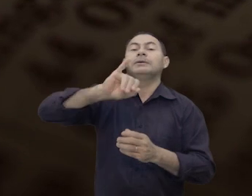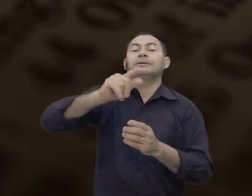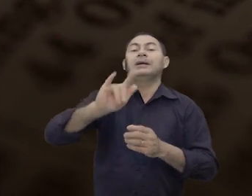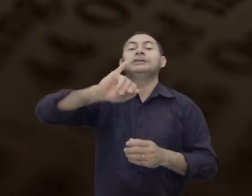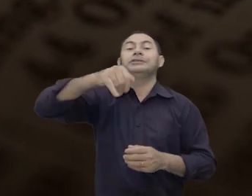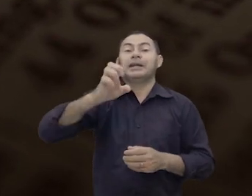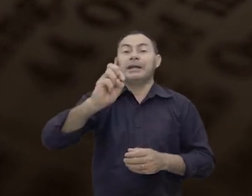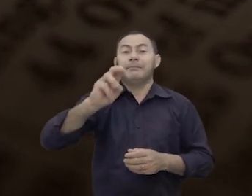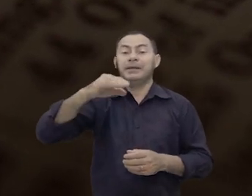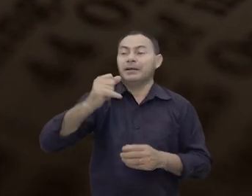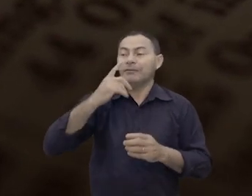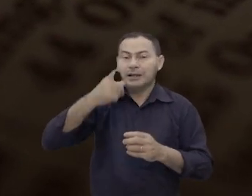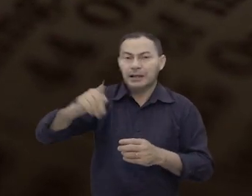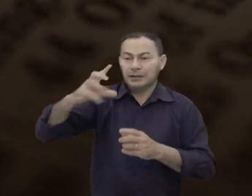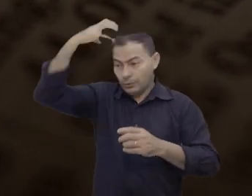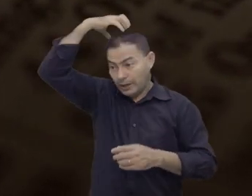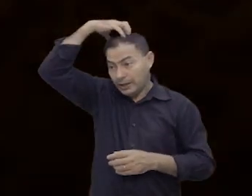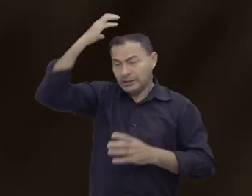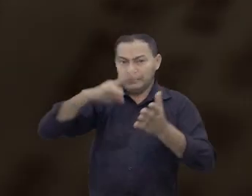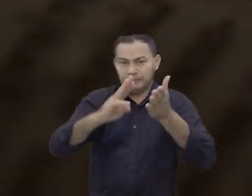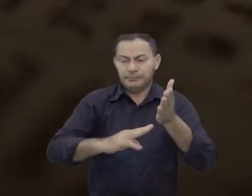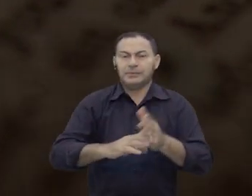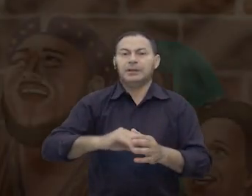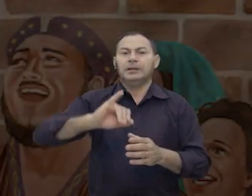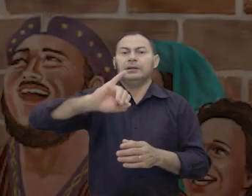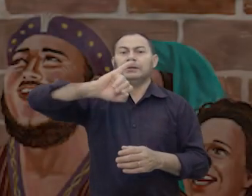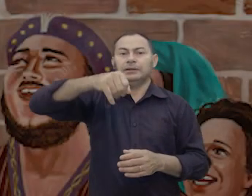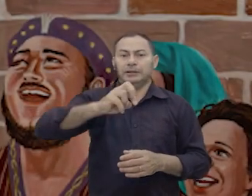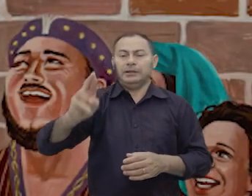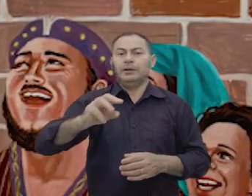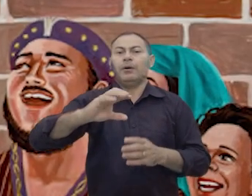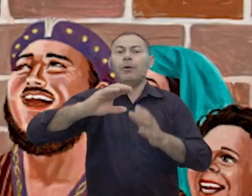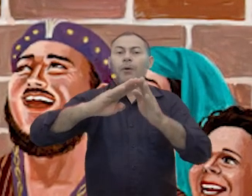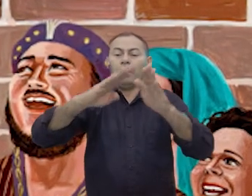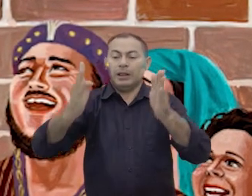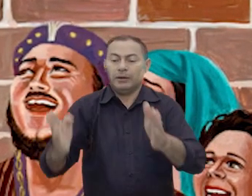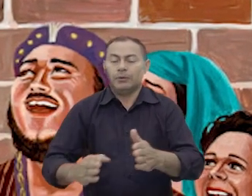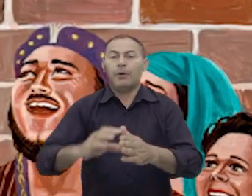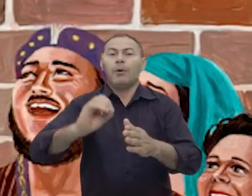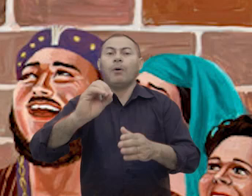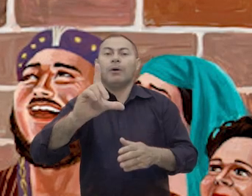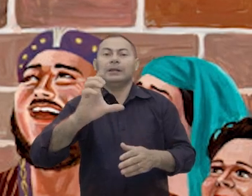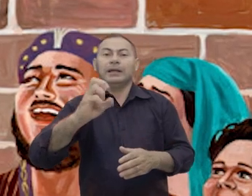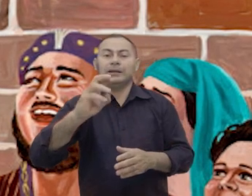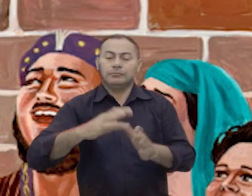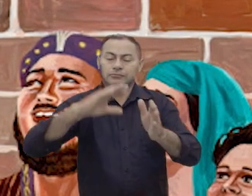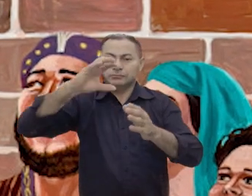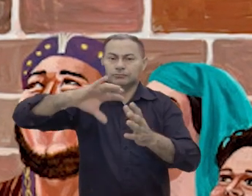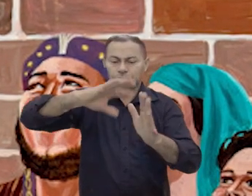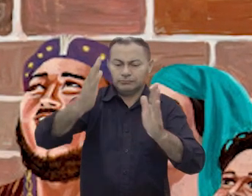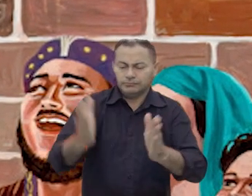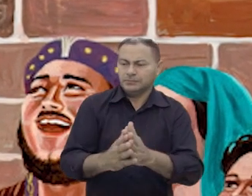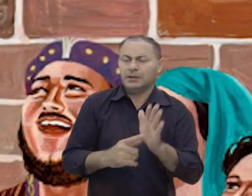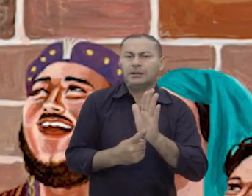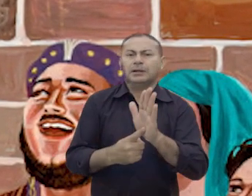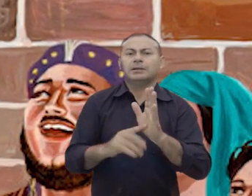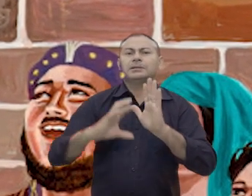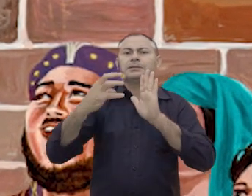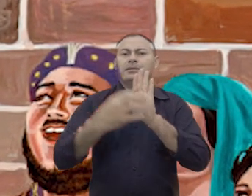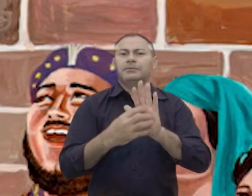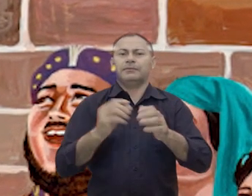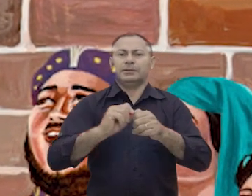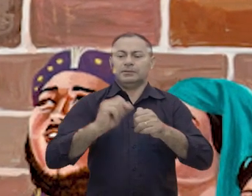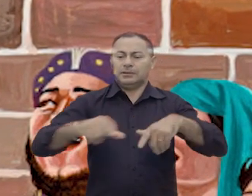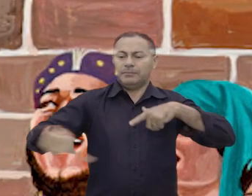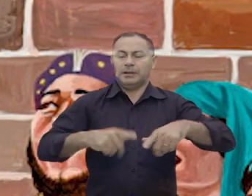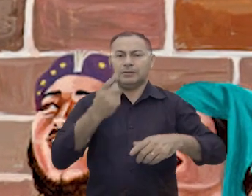oleiro, e ali você ouvirá a minha mensagem. Então Jeremias foi até a casa do oleiro. Jeremias pregava sermões usando símbolos. Era assim